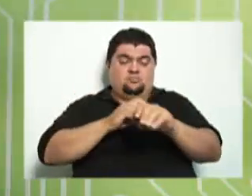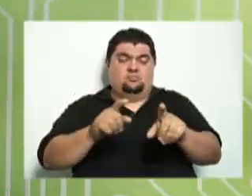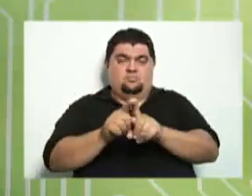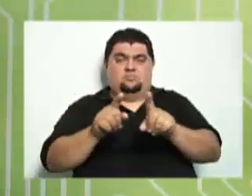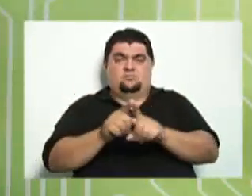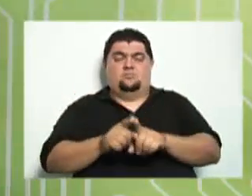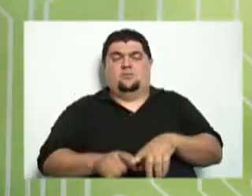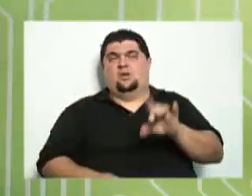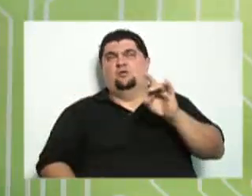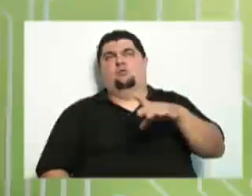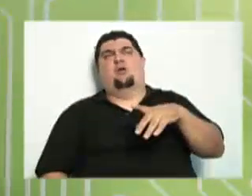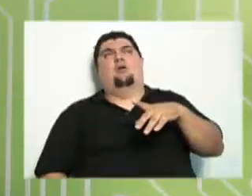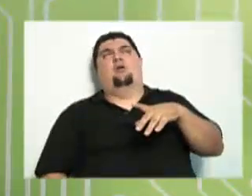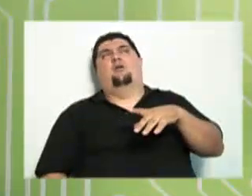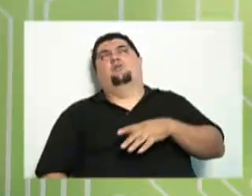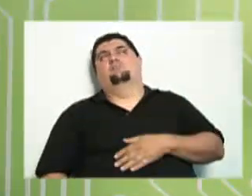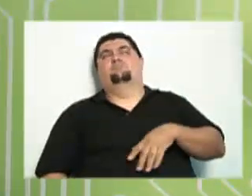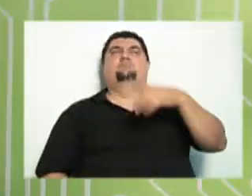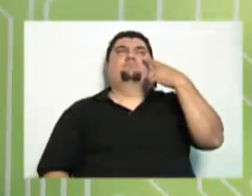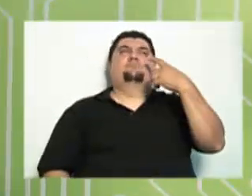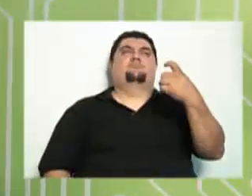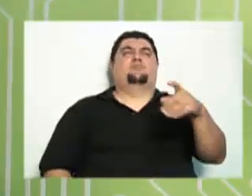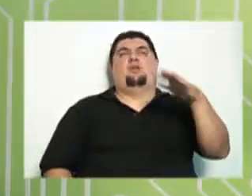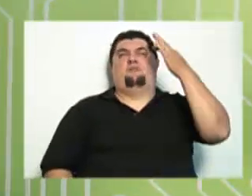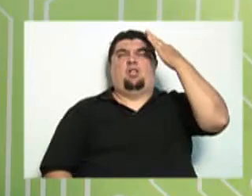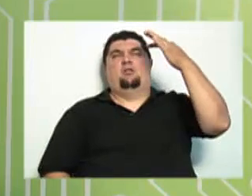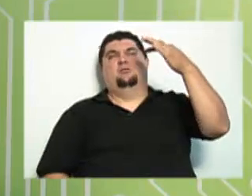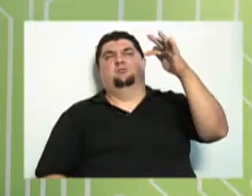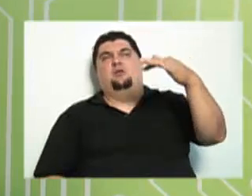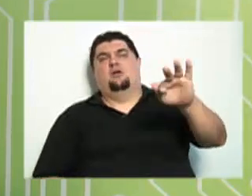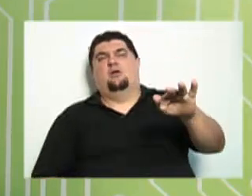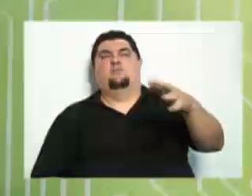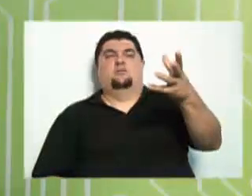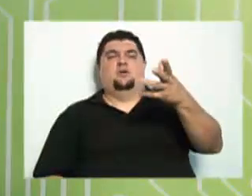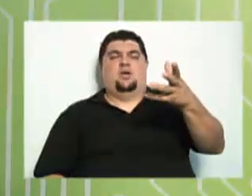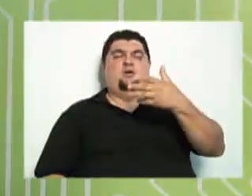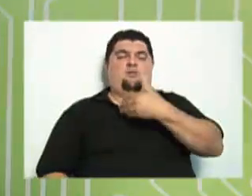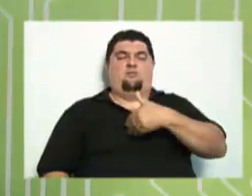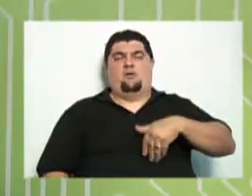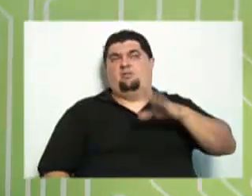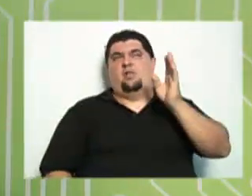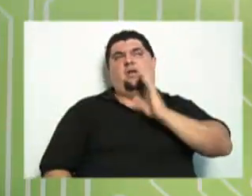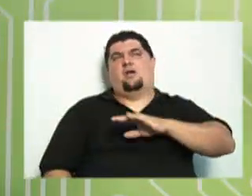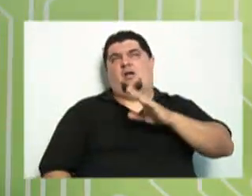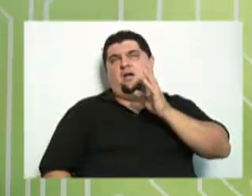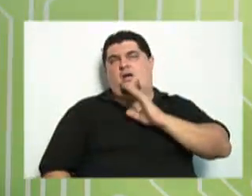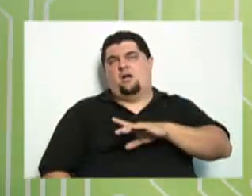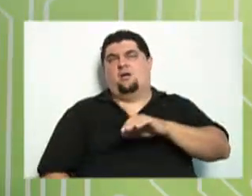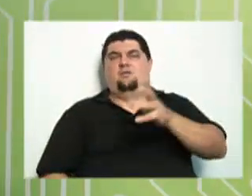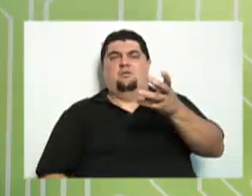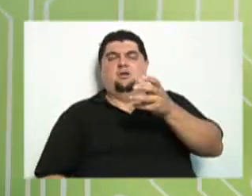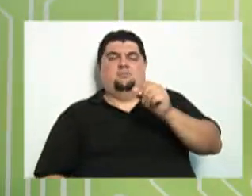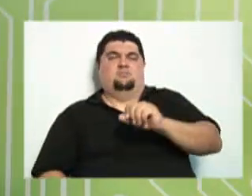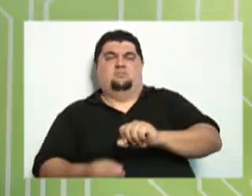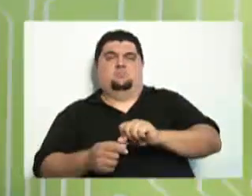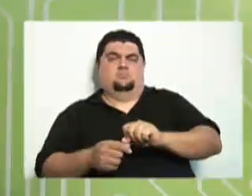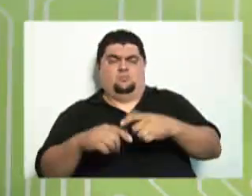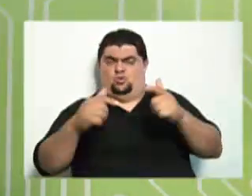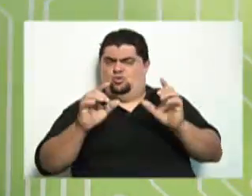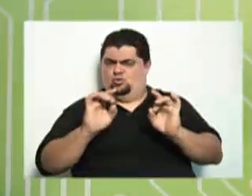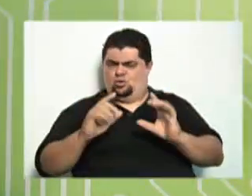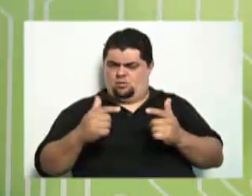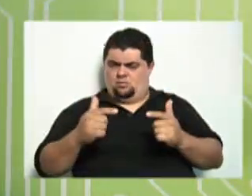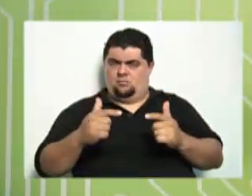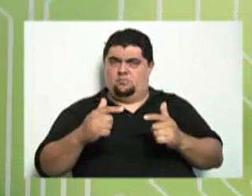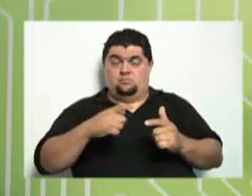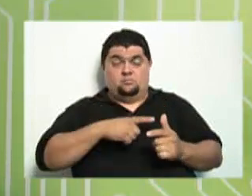só um desejo altruísta, filosófico, o governo querendo desenvolver a experiência humana da pessoa, não é só isso. O governo